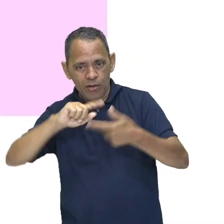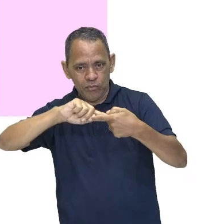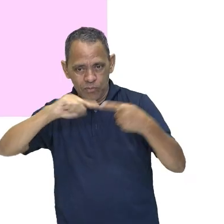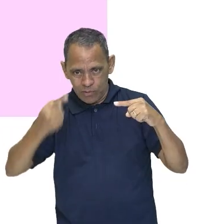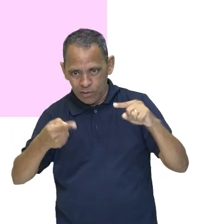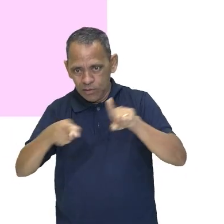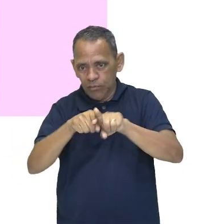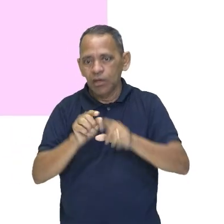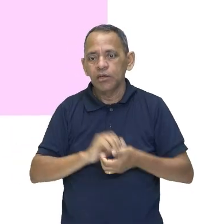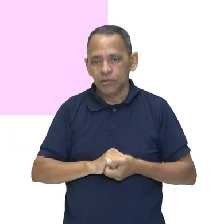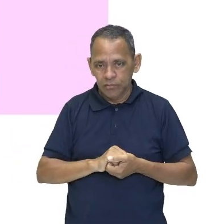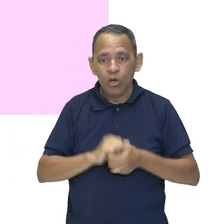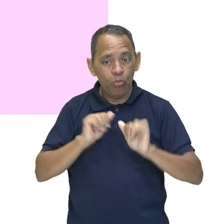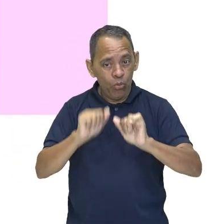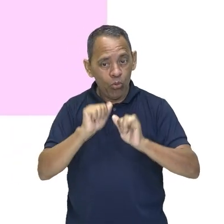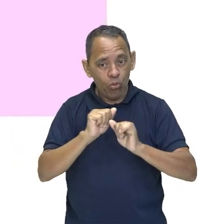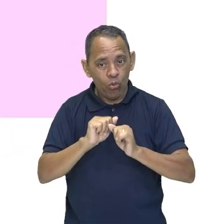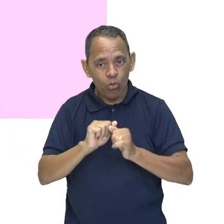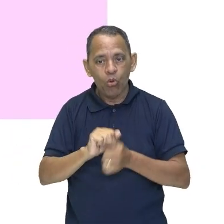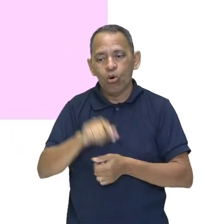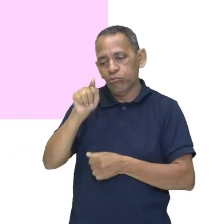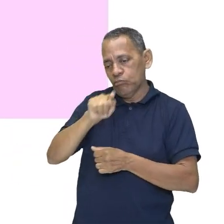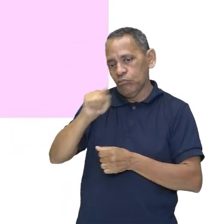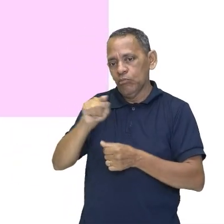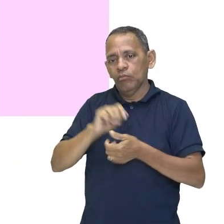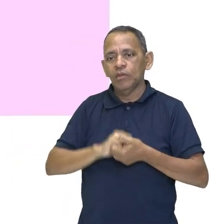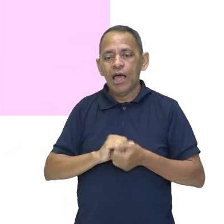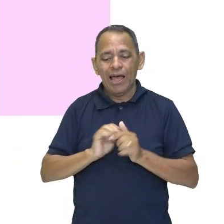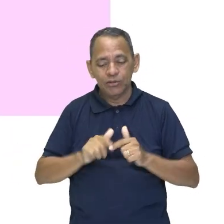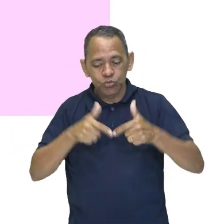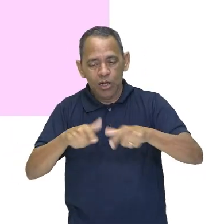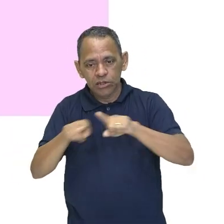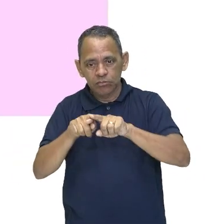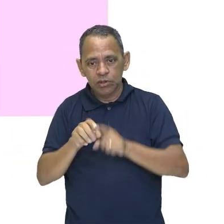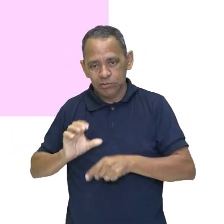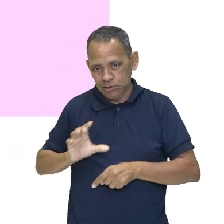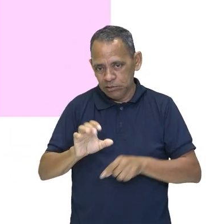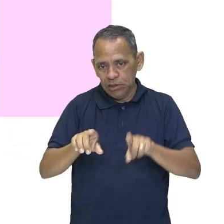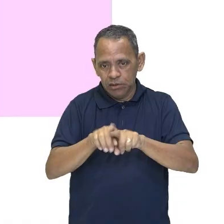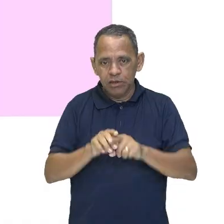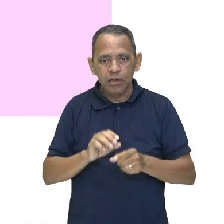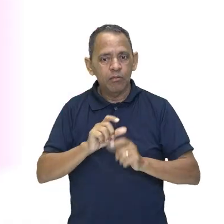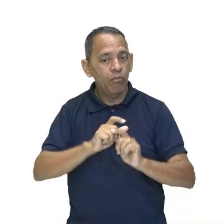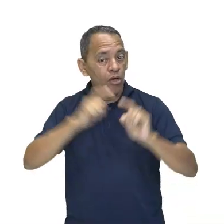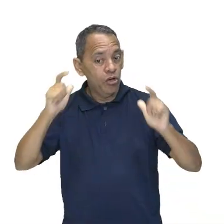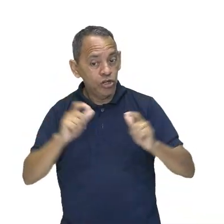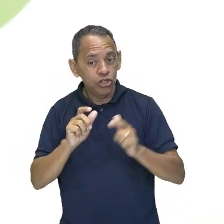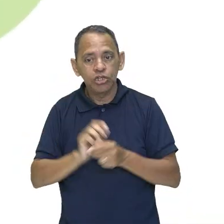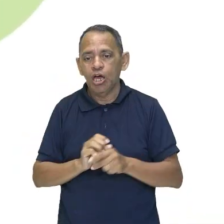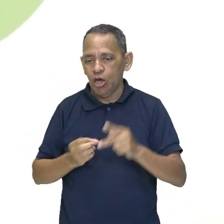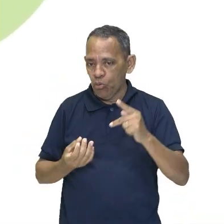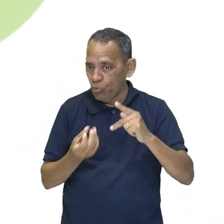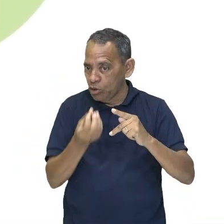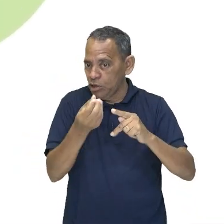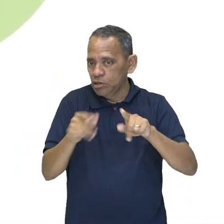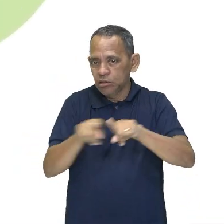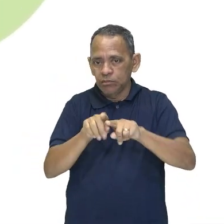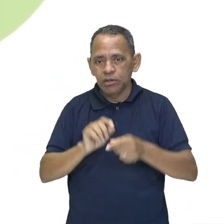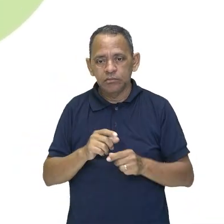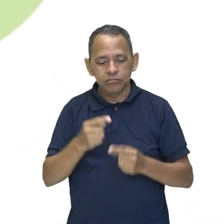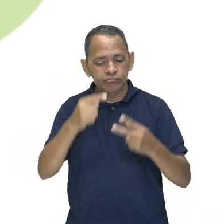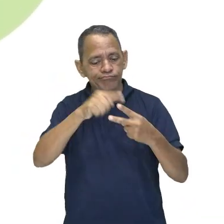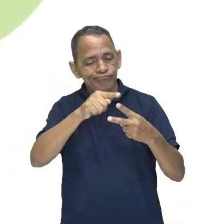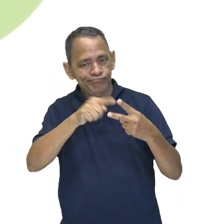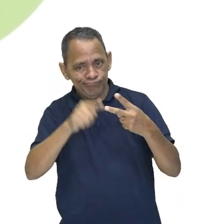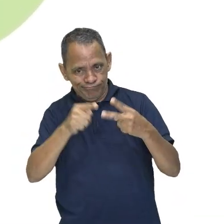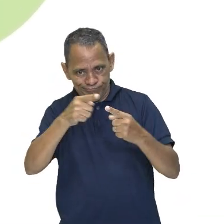também possam atuar como enzimas. A maioria é de origem proteica. Há duas formas de